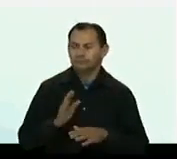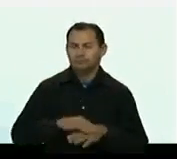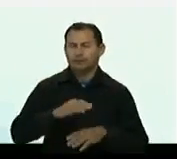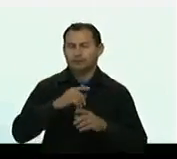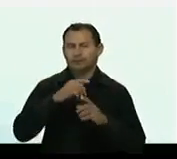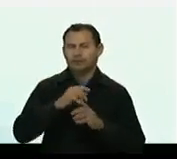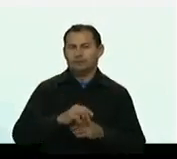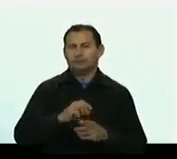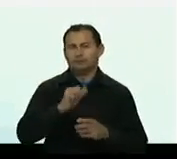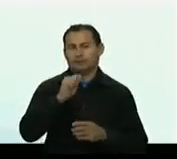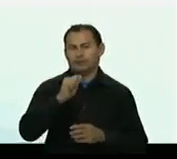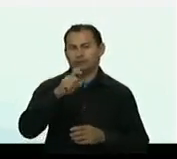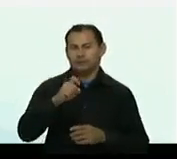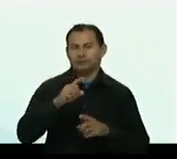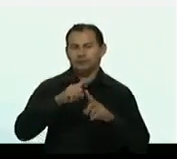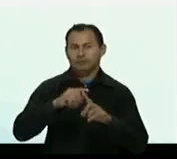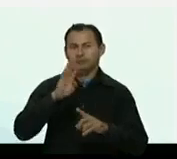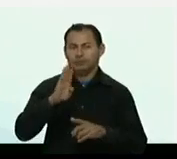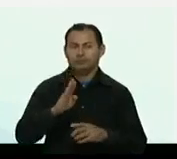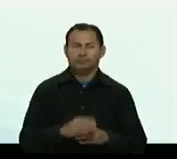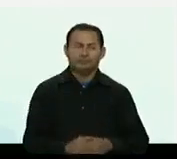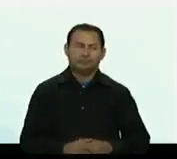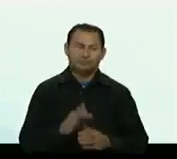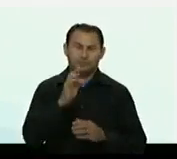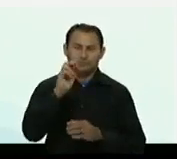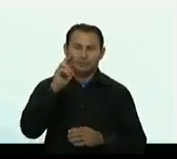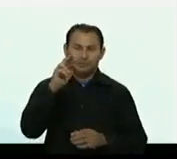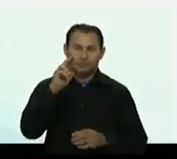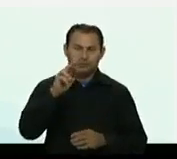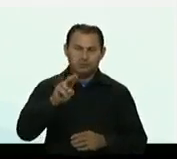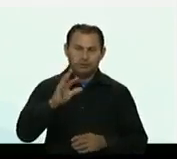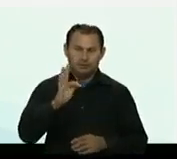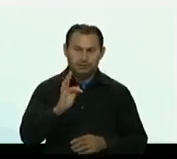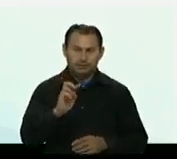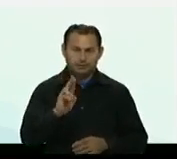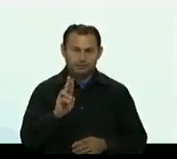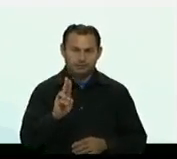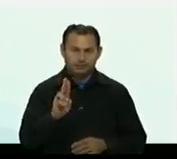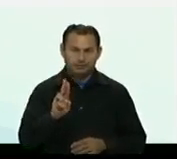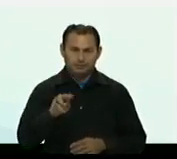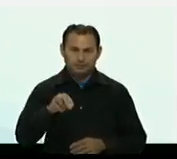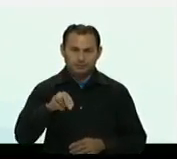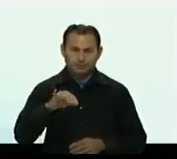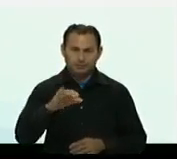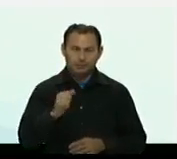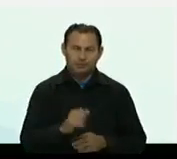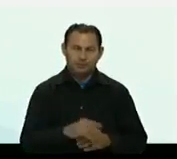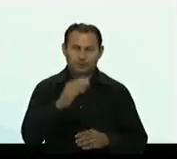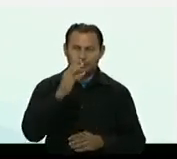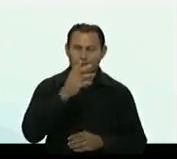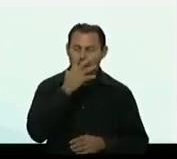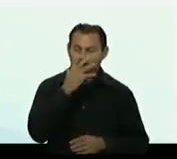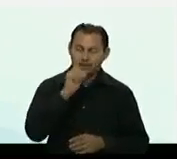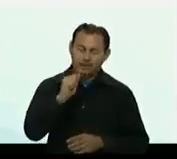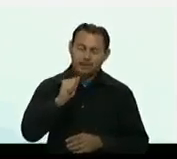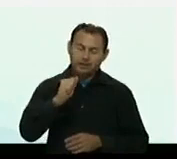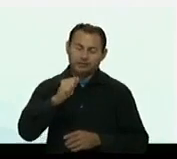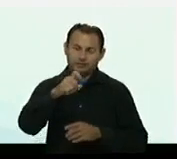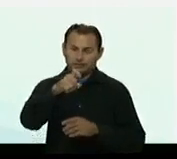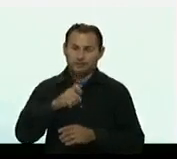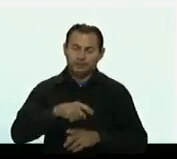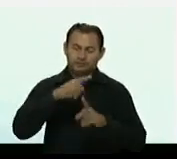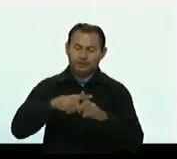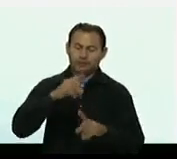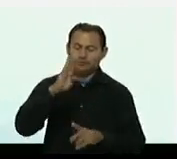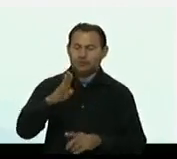b. Então, nós temos que a função afim é composta de ax mais b. A função